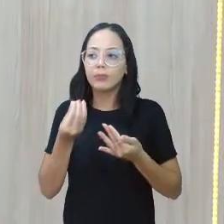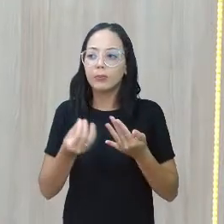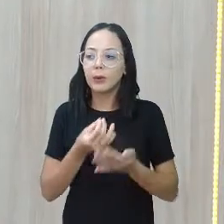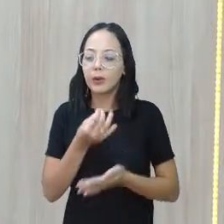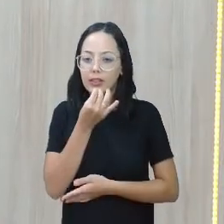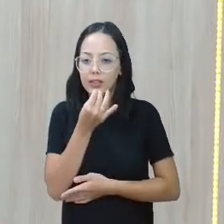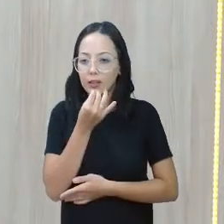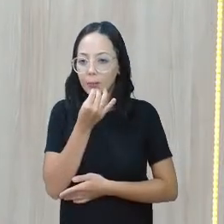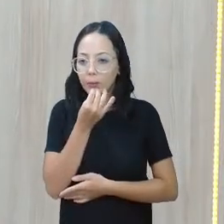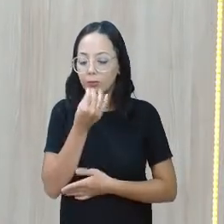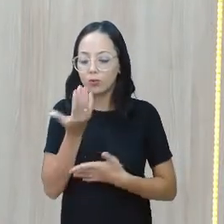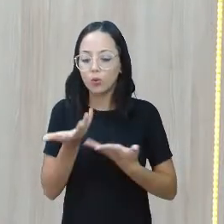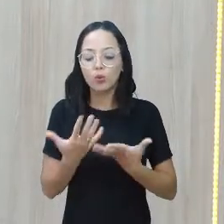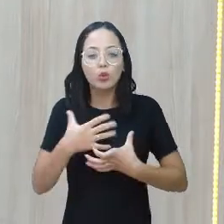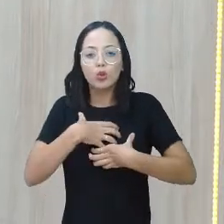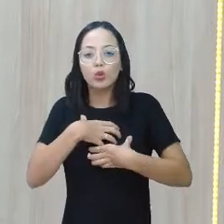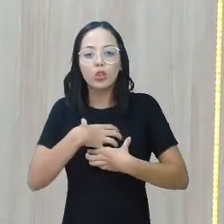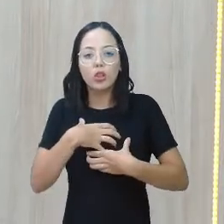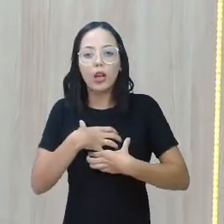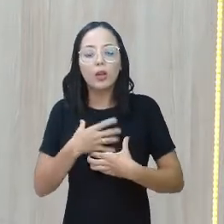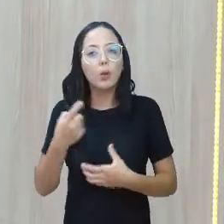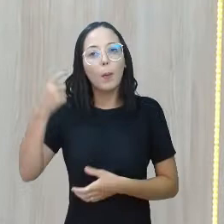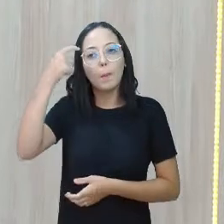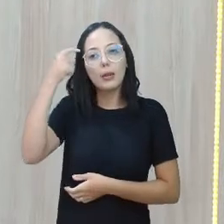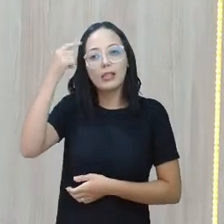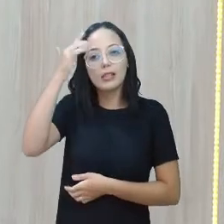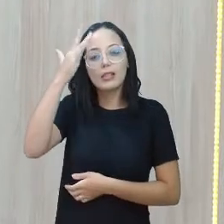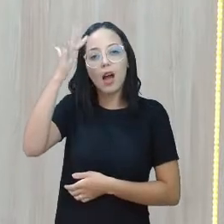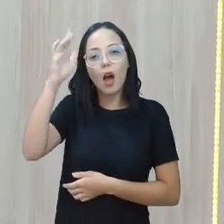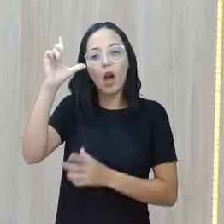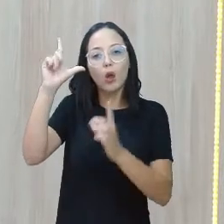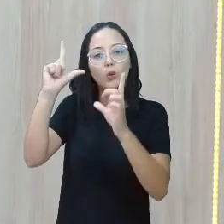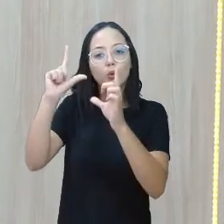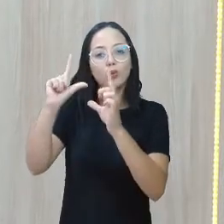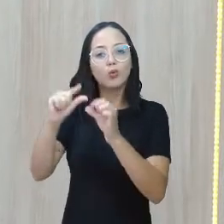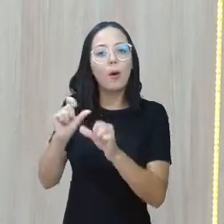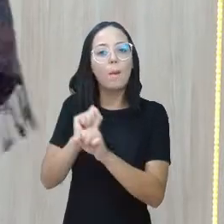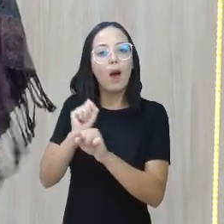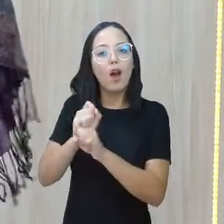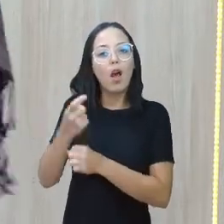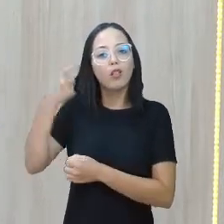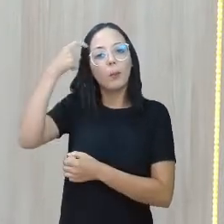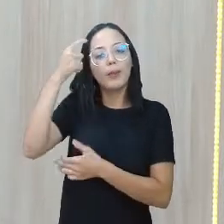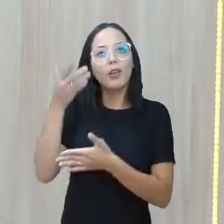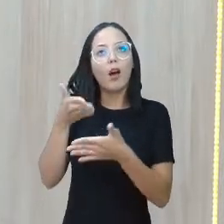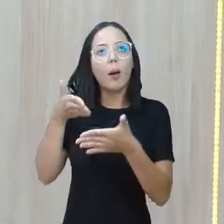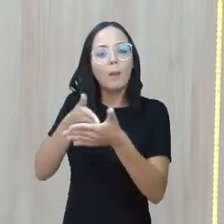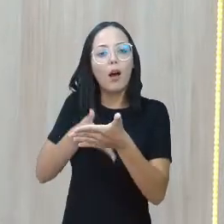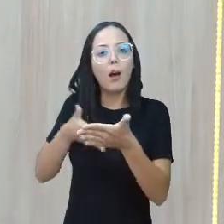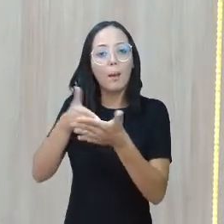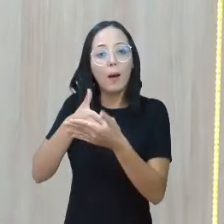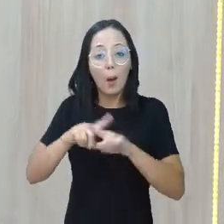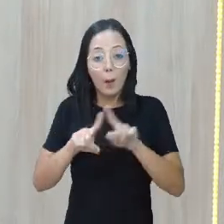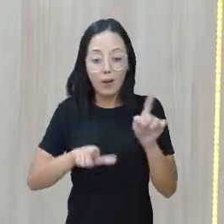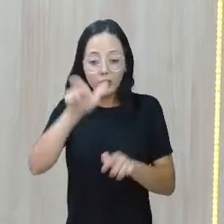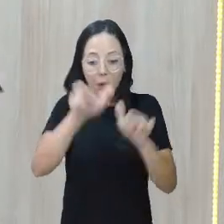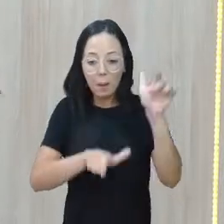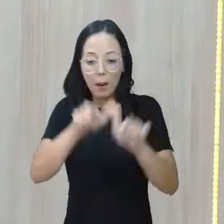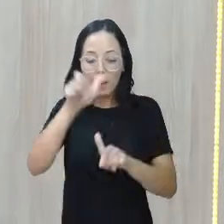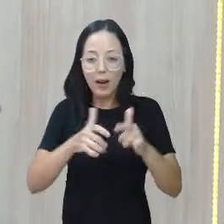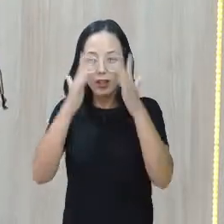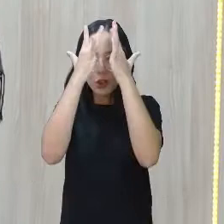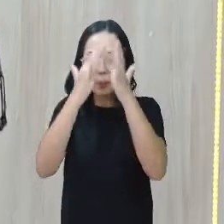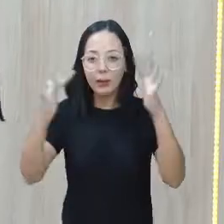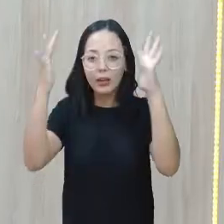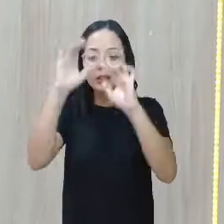uma forma de pensar menos. E as cabeças pensantes, elas estão